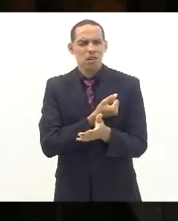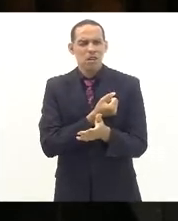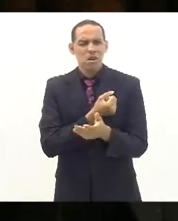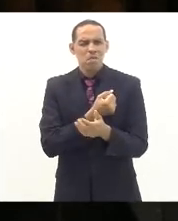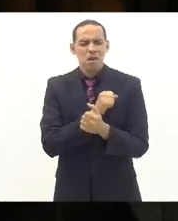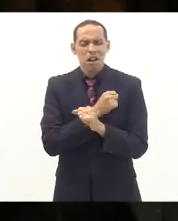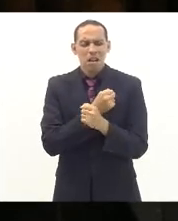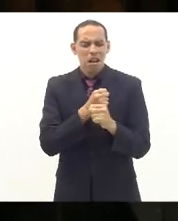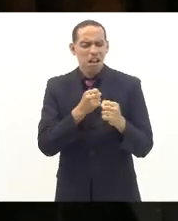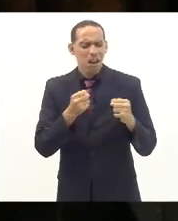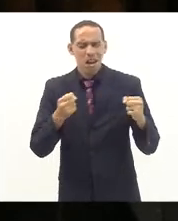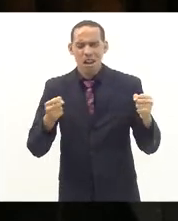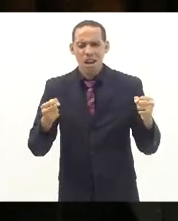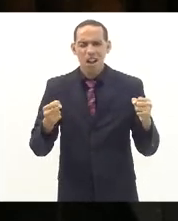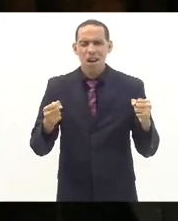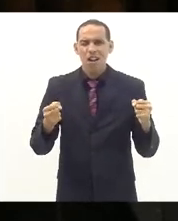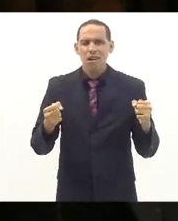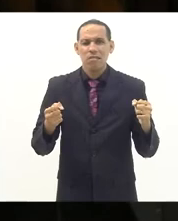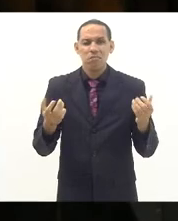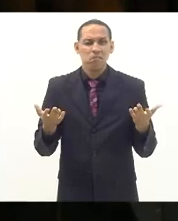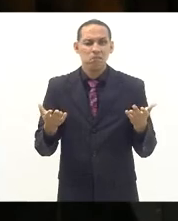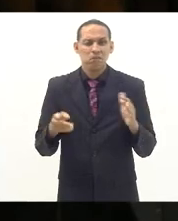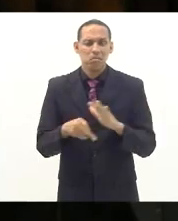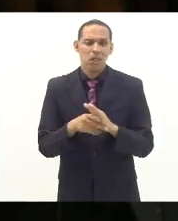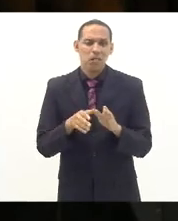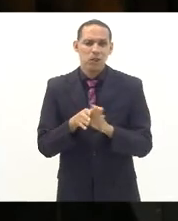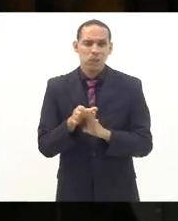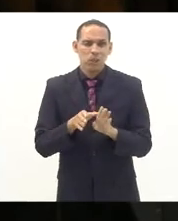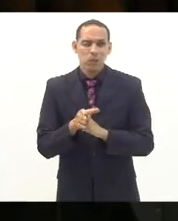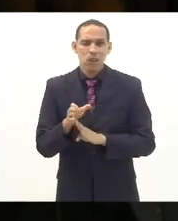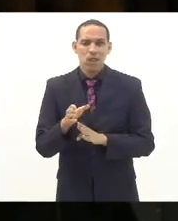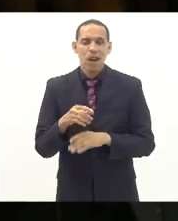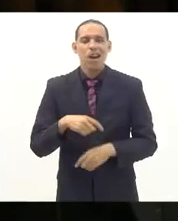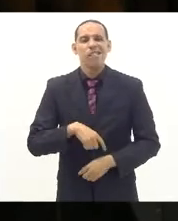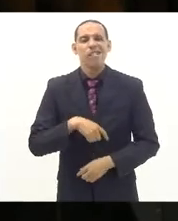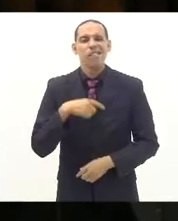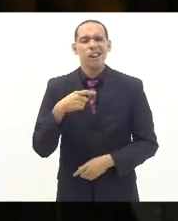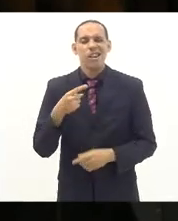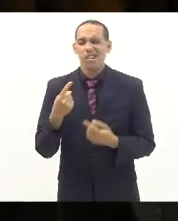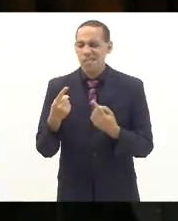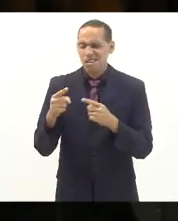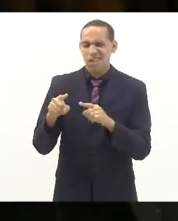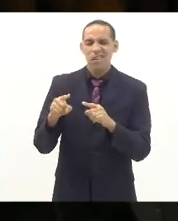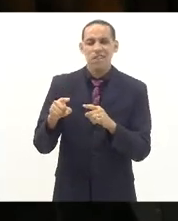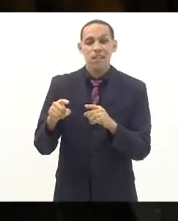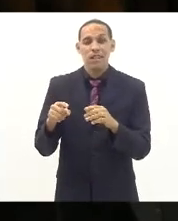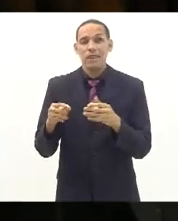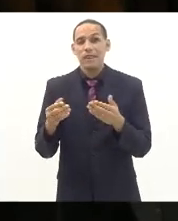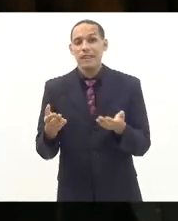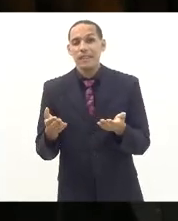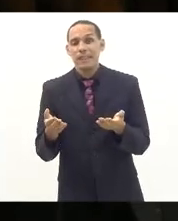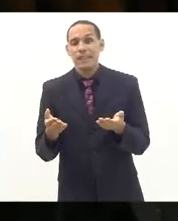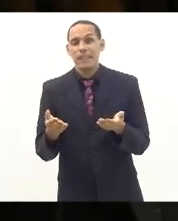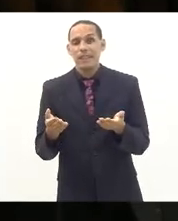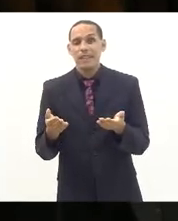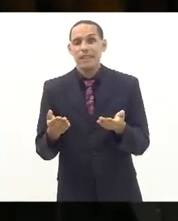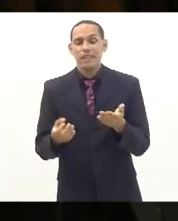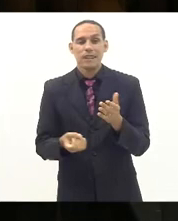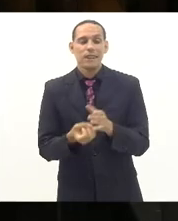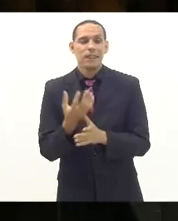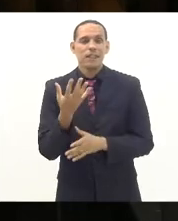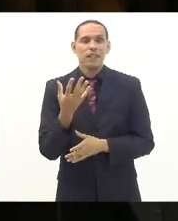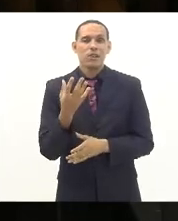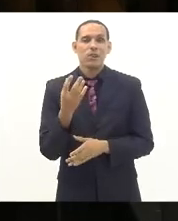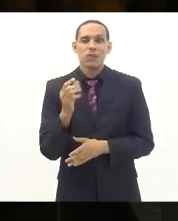estratosféricos um determinado Conselheiro o executivo contestou e aí se criou